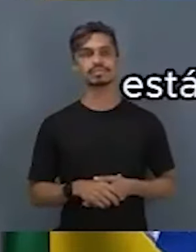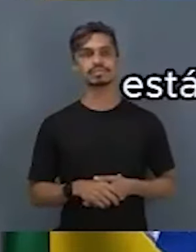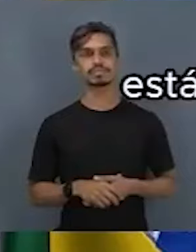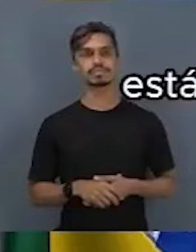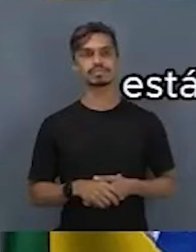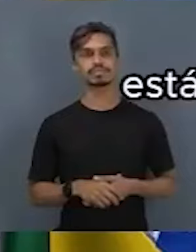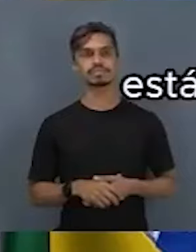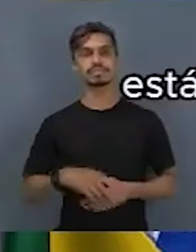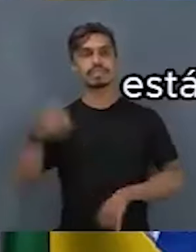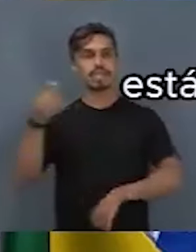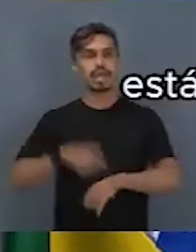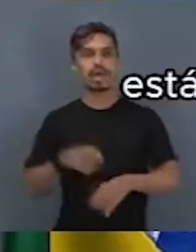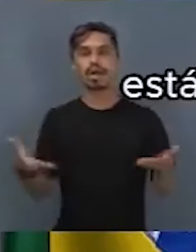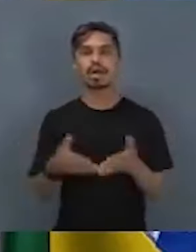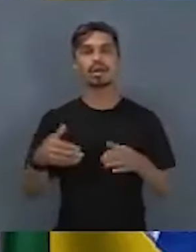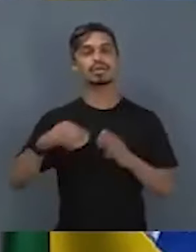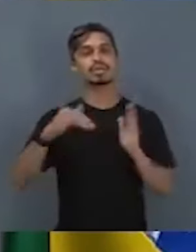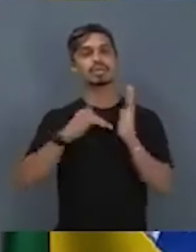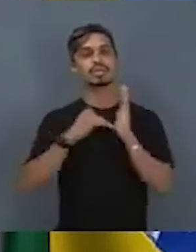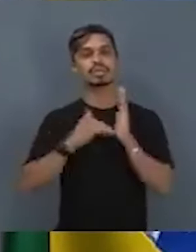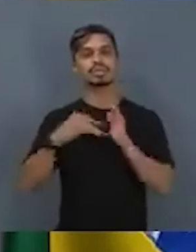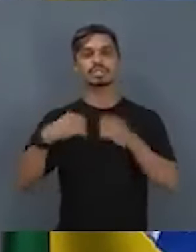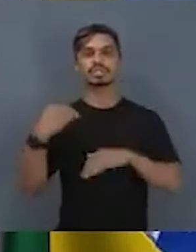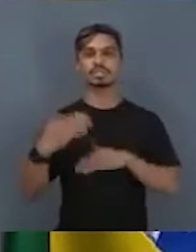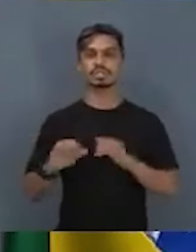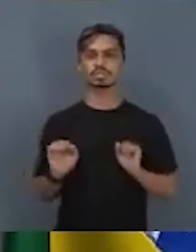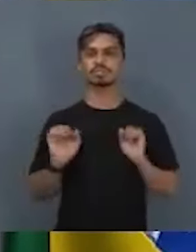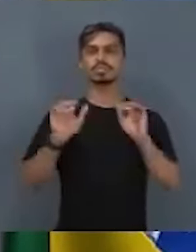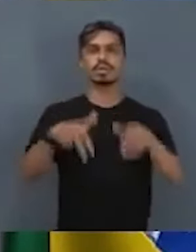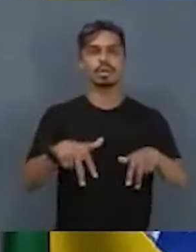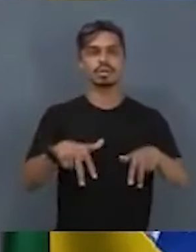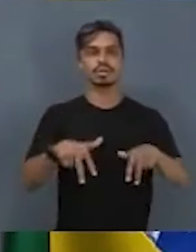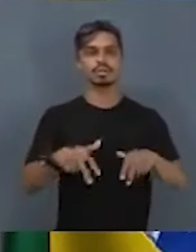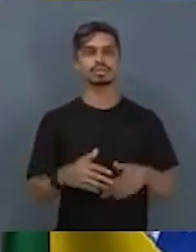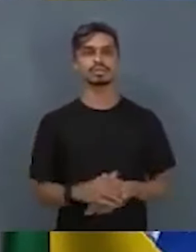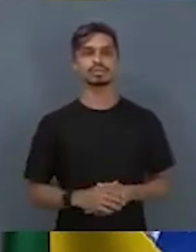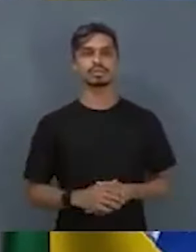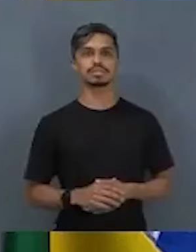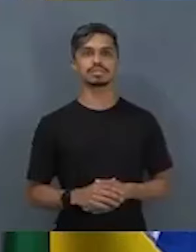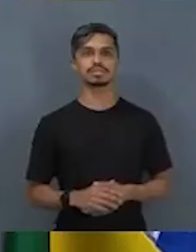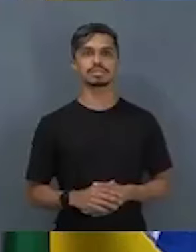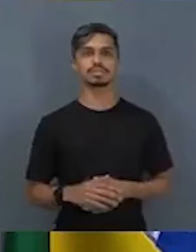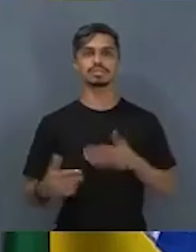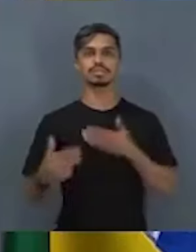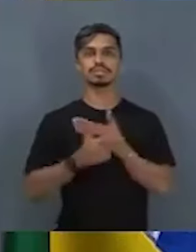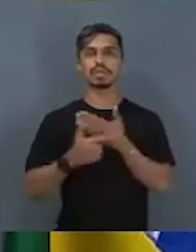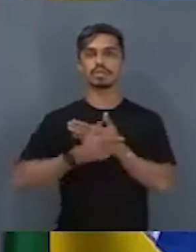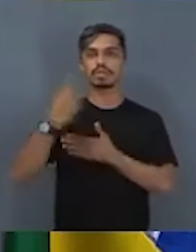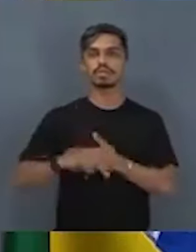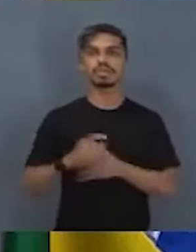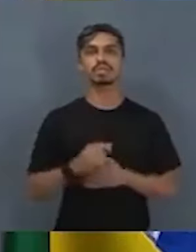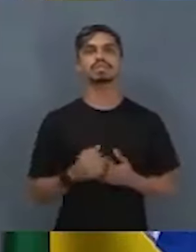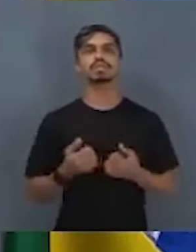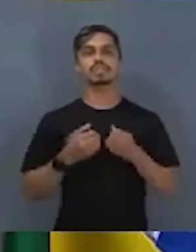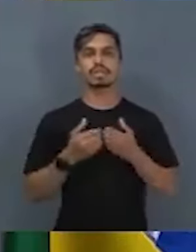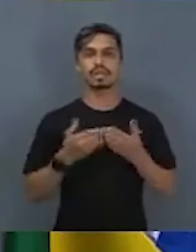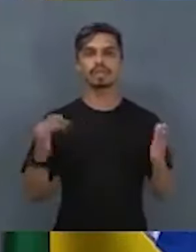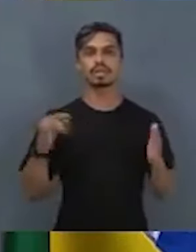está mais do que na hora que o Senado se levante nos 200 anos e cumpra o seu dever de abrir